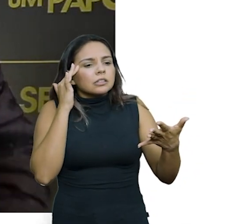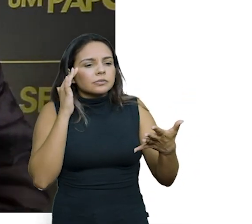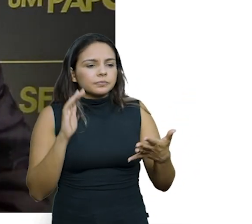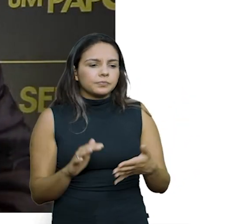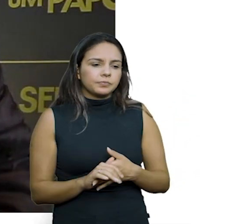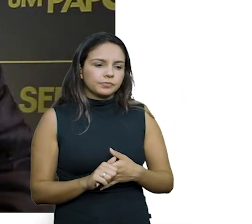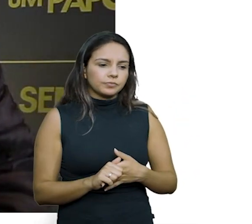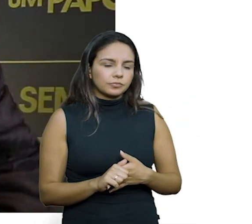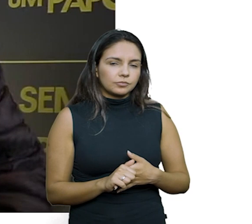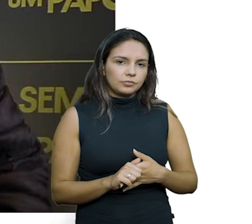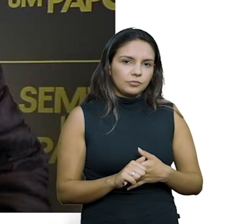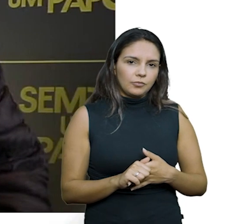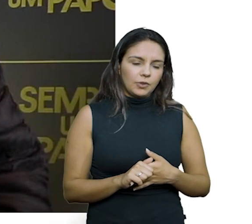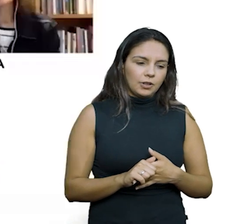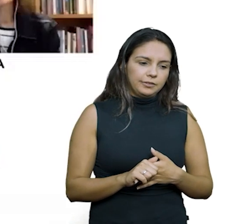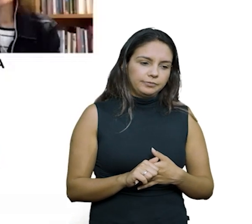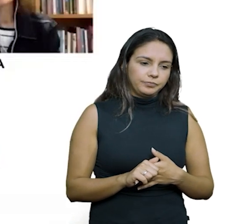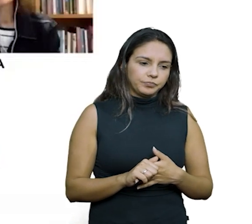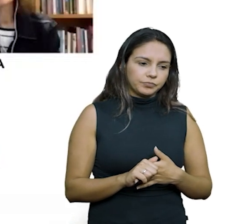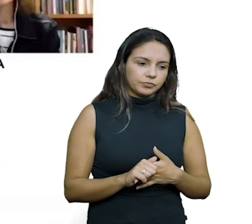Qual a palavra que você usou, Rafael?